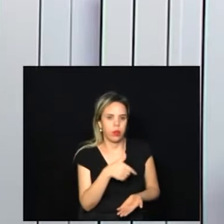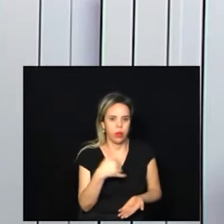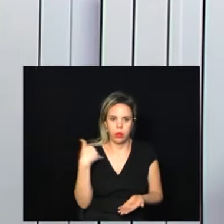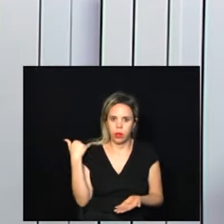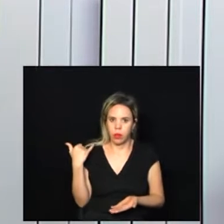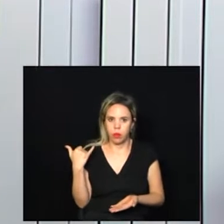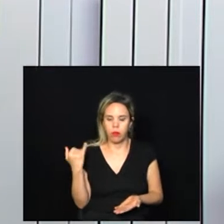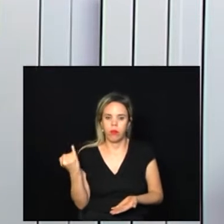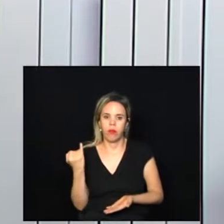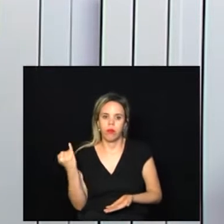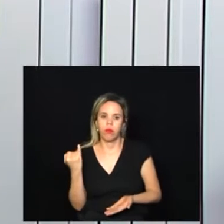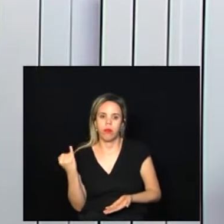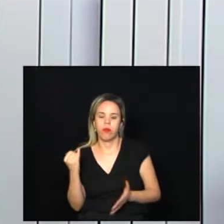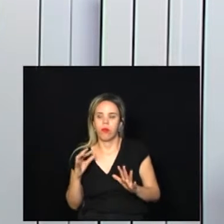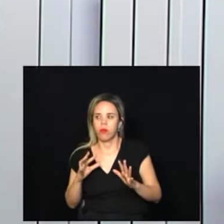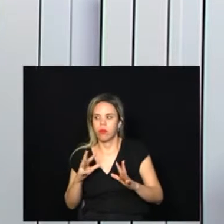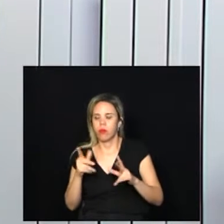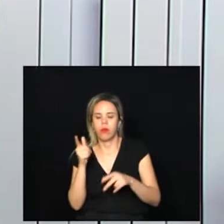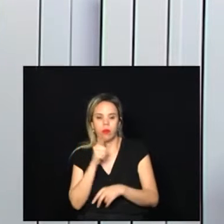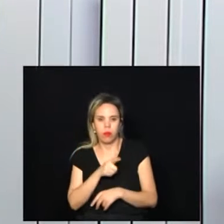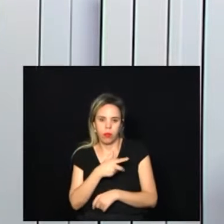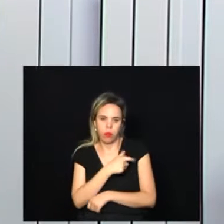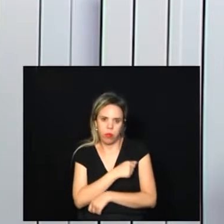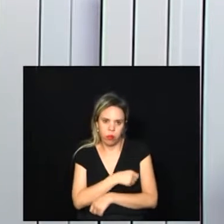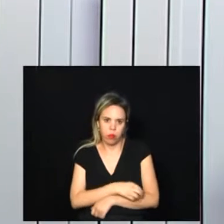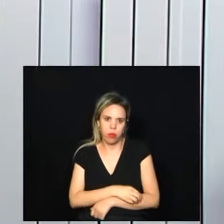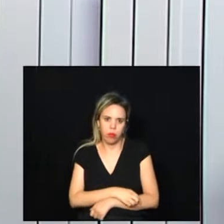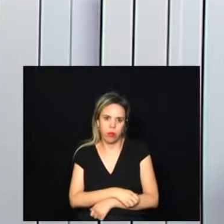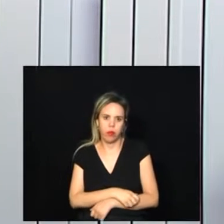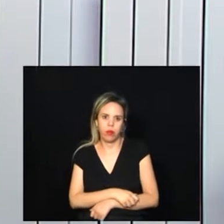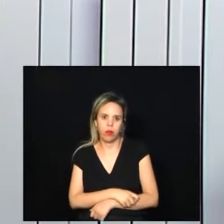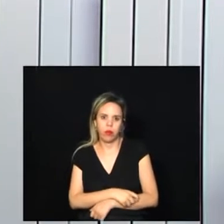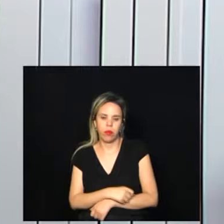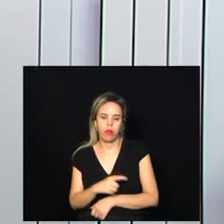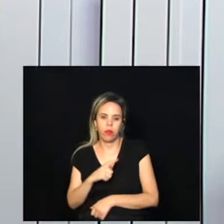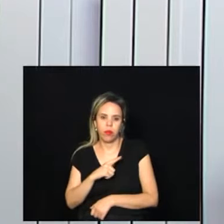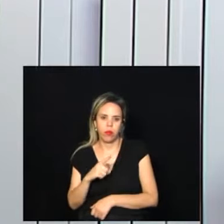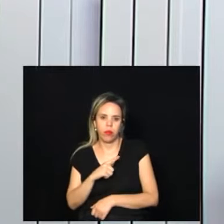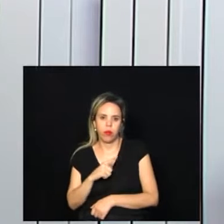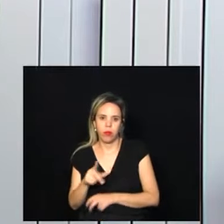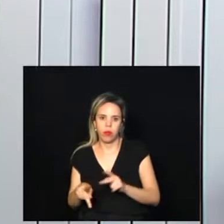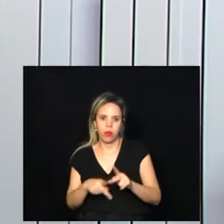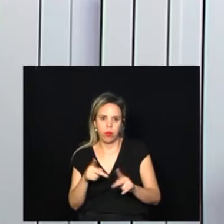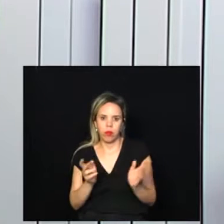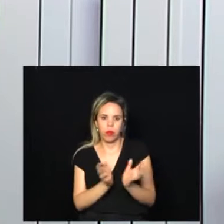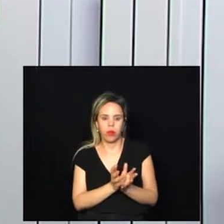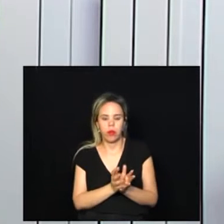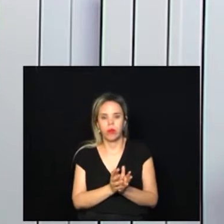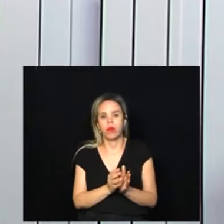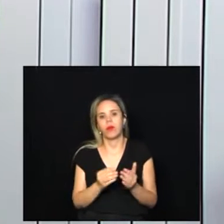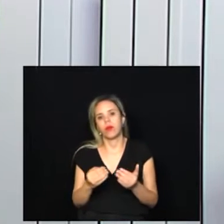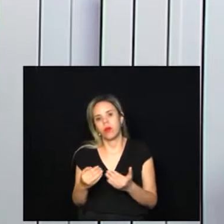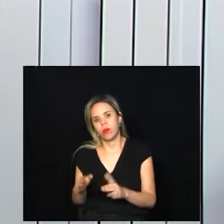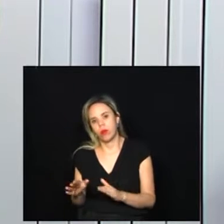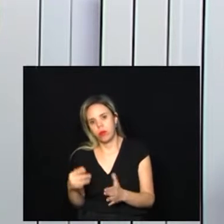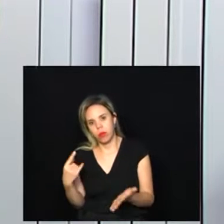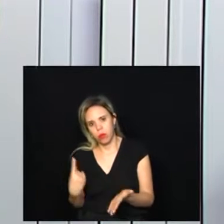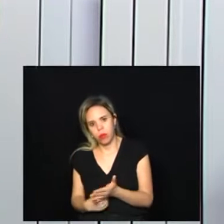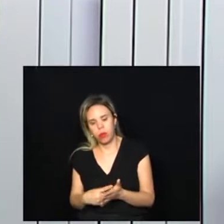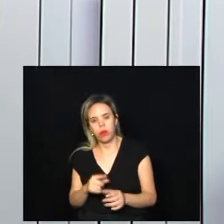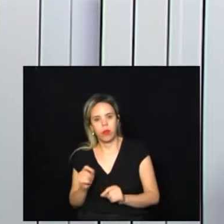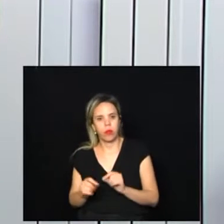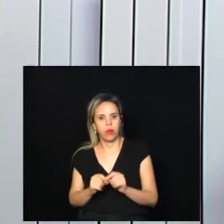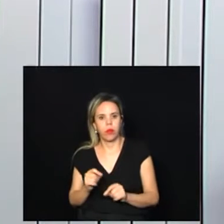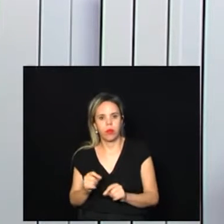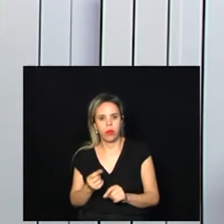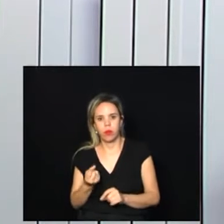que é muito importante todos eles se vacinarem, tem um outro público que está aberto para o agendamento, que